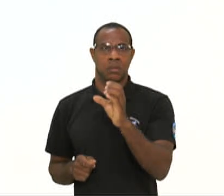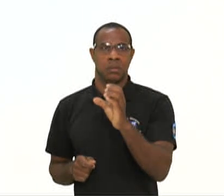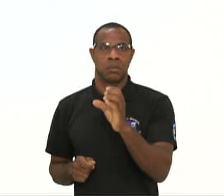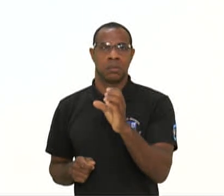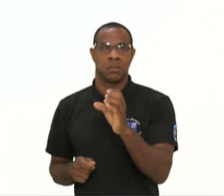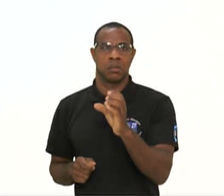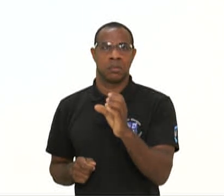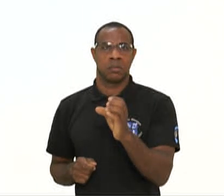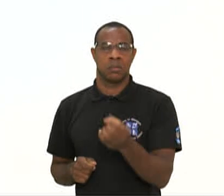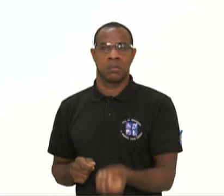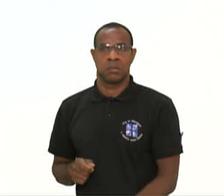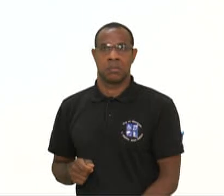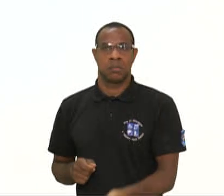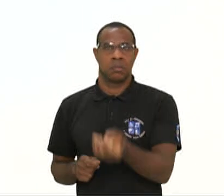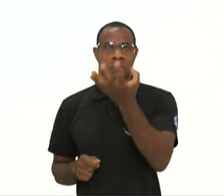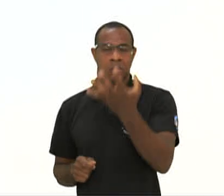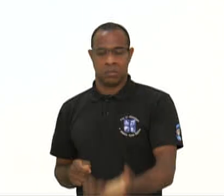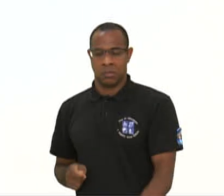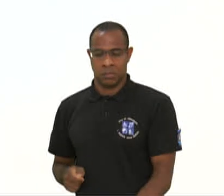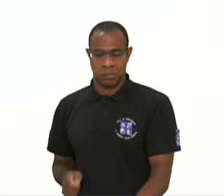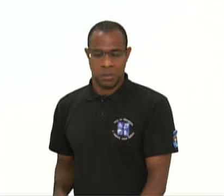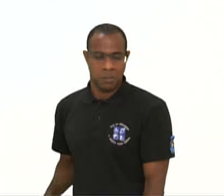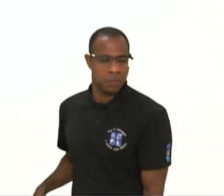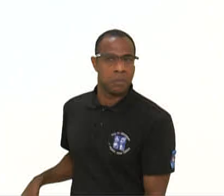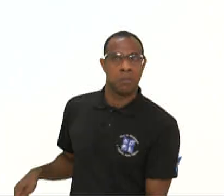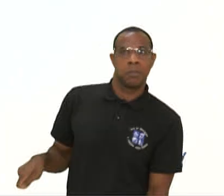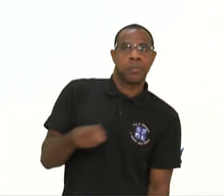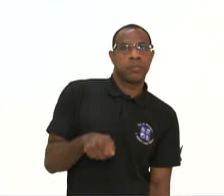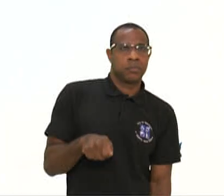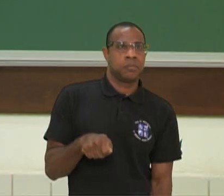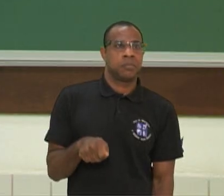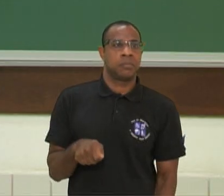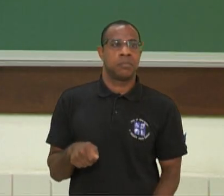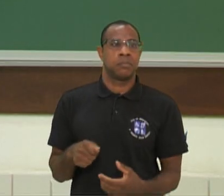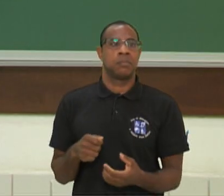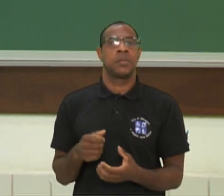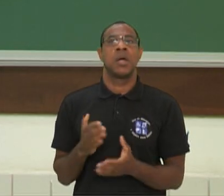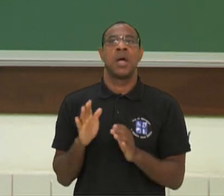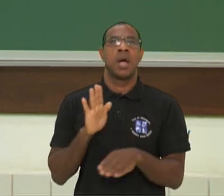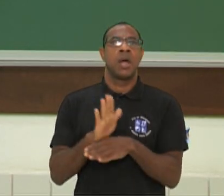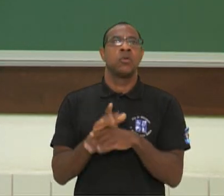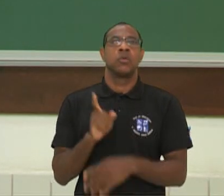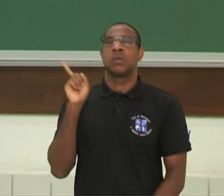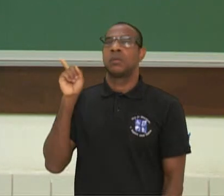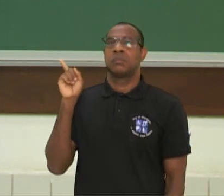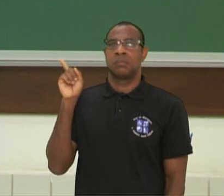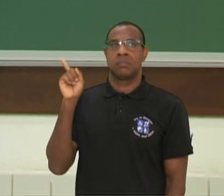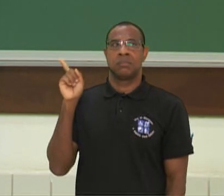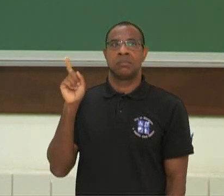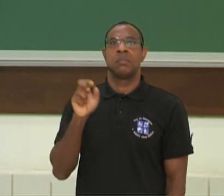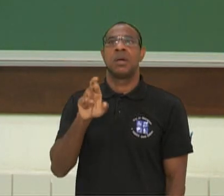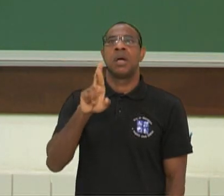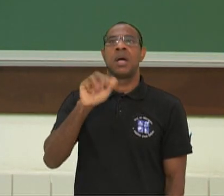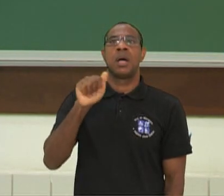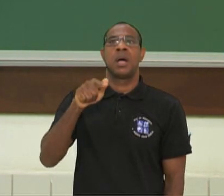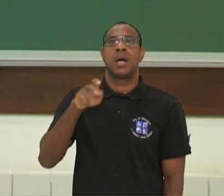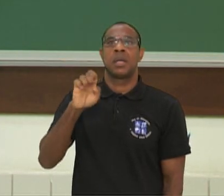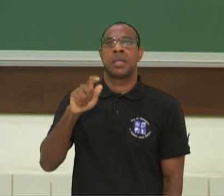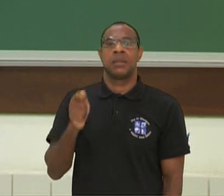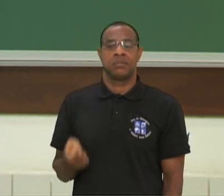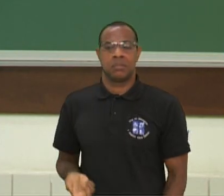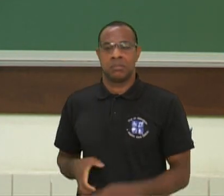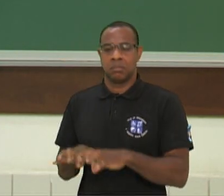para além da rede, para a meia quadra adversária, com a ajuda de uma raquete. E aqui então nós temos uma raquete de